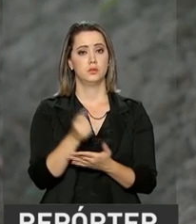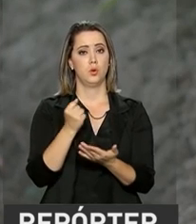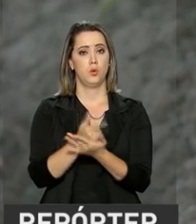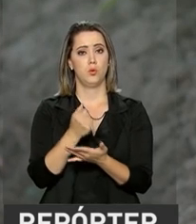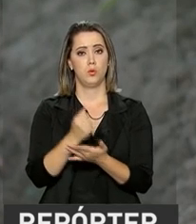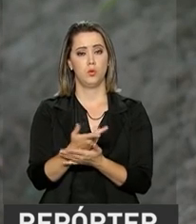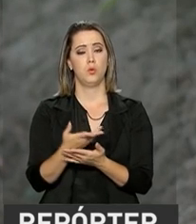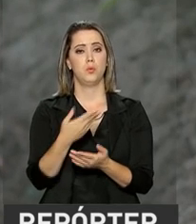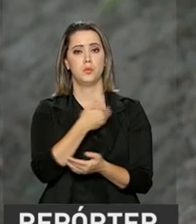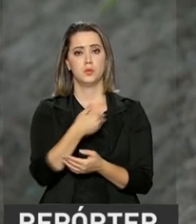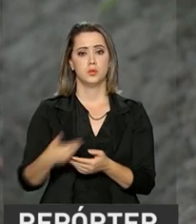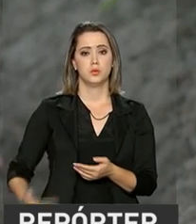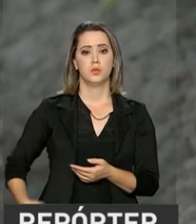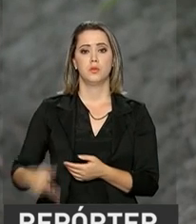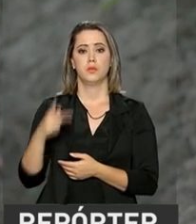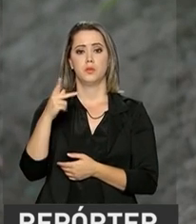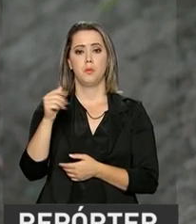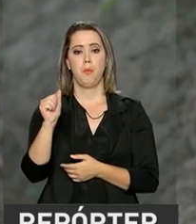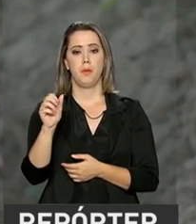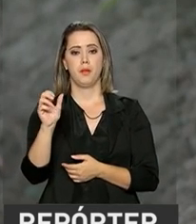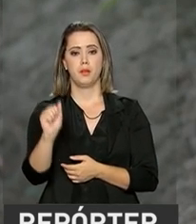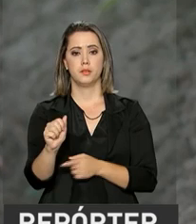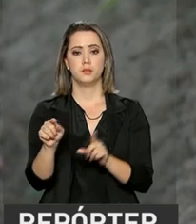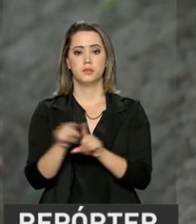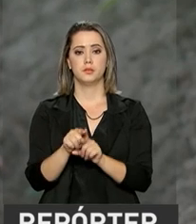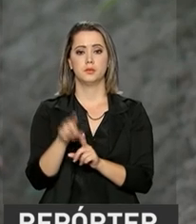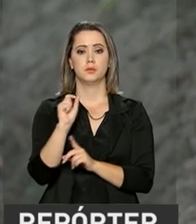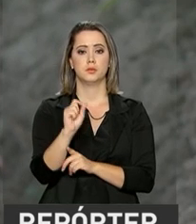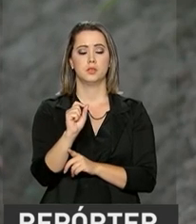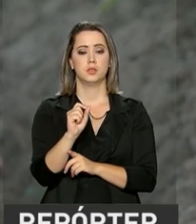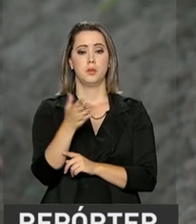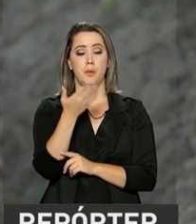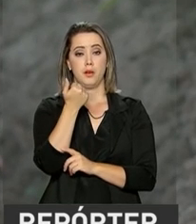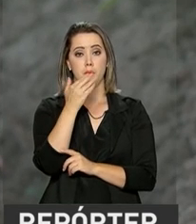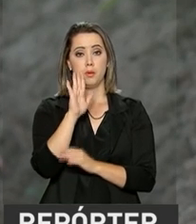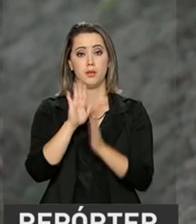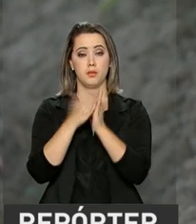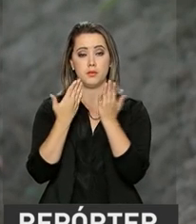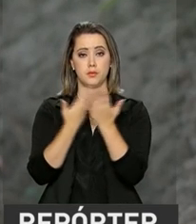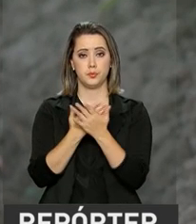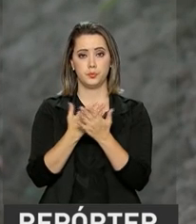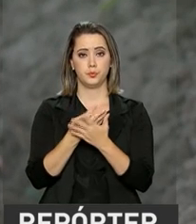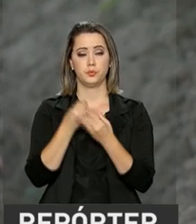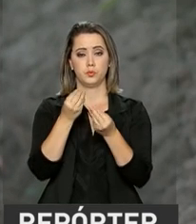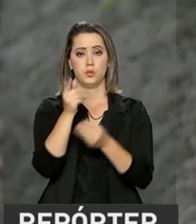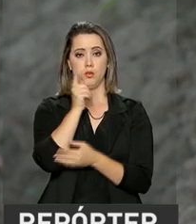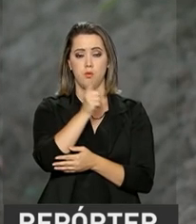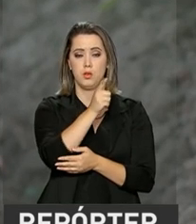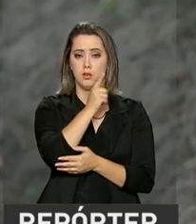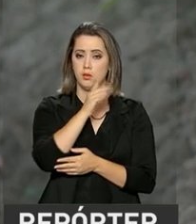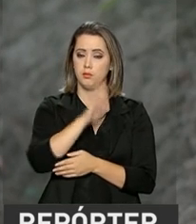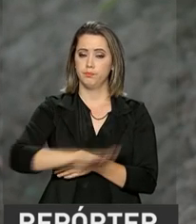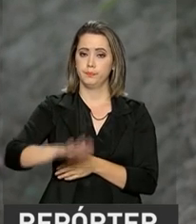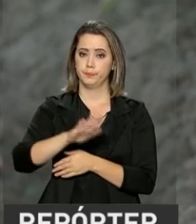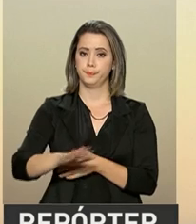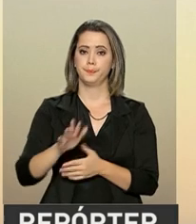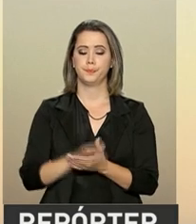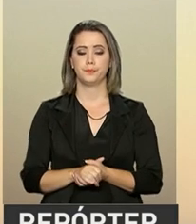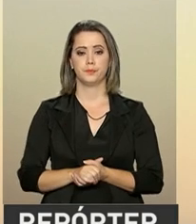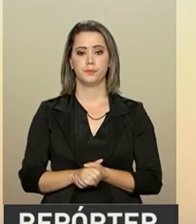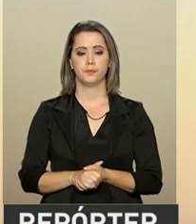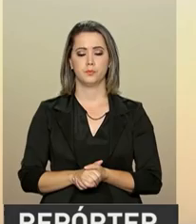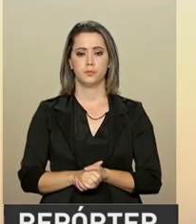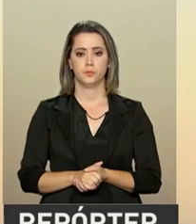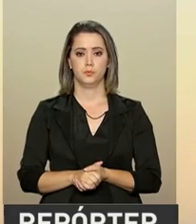compras públicas pelo paa e pelo programa de alimentação escolar que garante a merenda das Crianças em escolas públicas